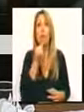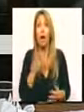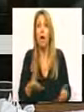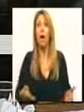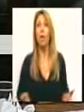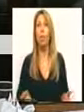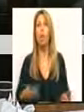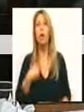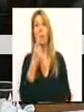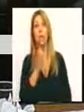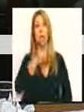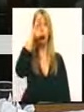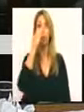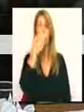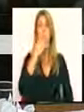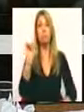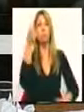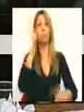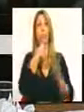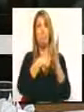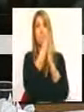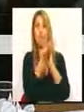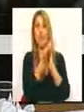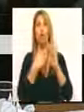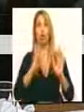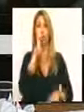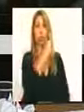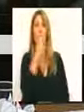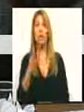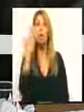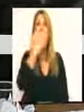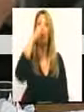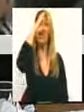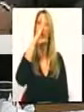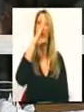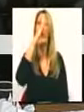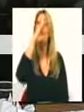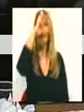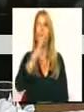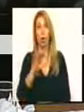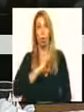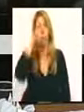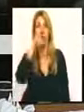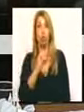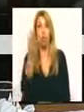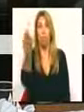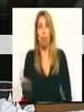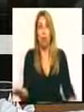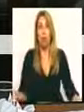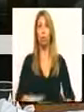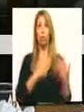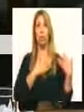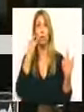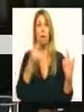essas medidas estivessem em execução, e se o Governo, aqui o Sr. Ministro tem esta responsabilidade especial, tivesse